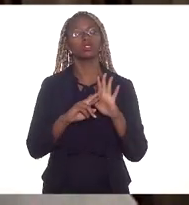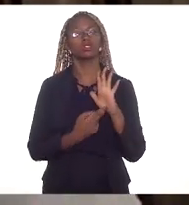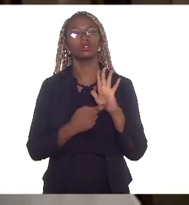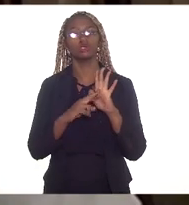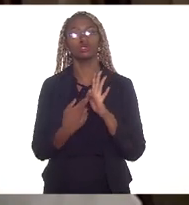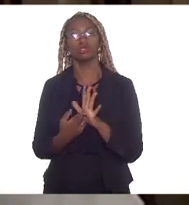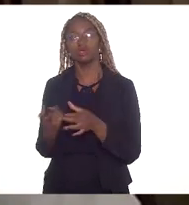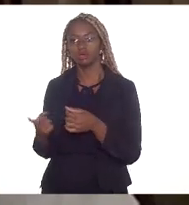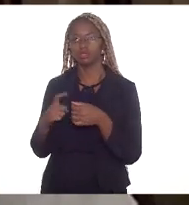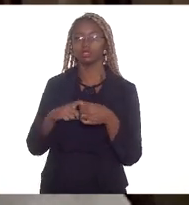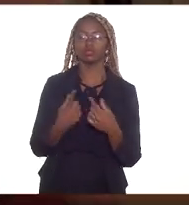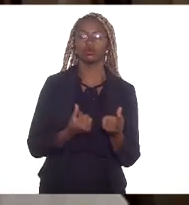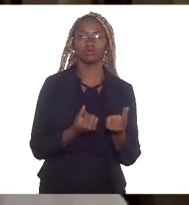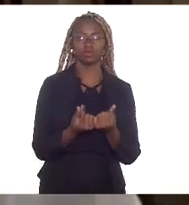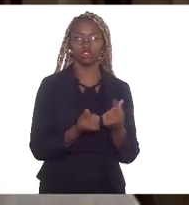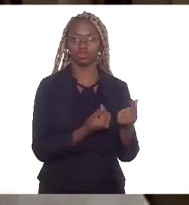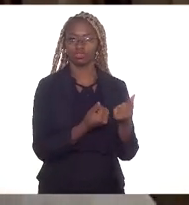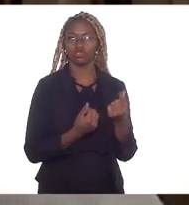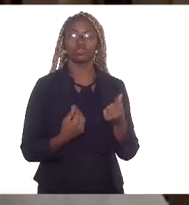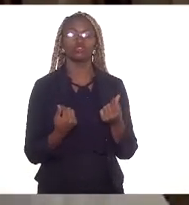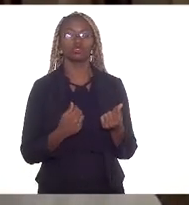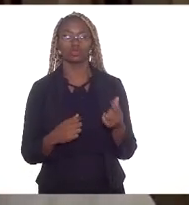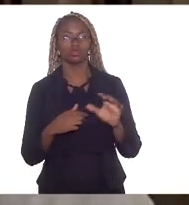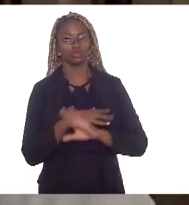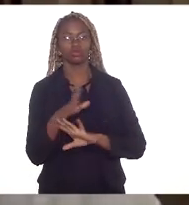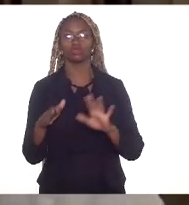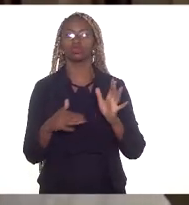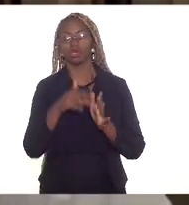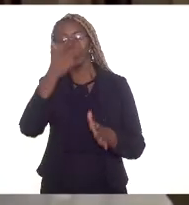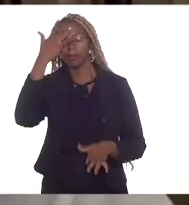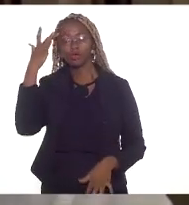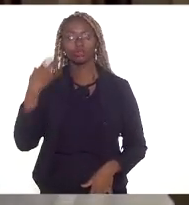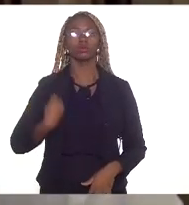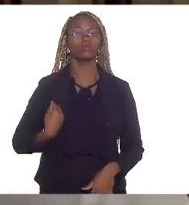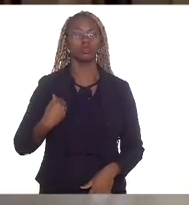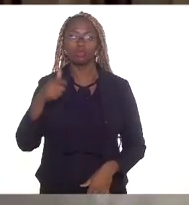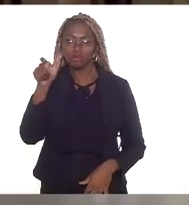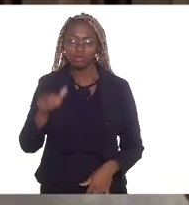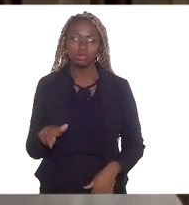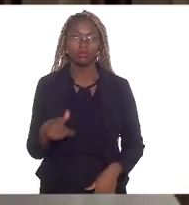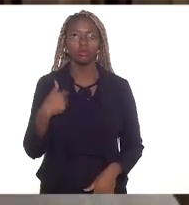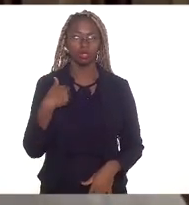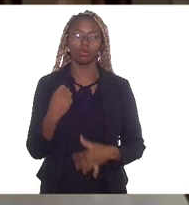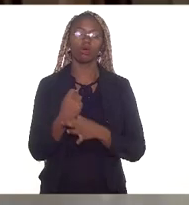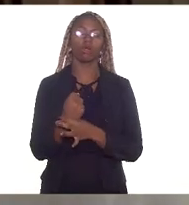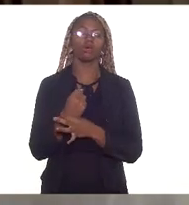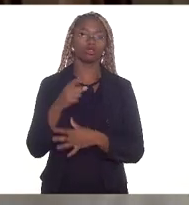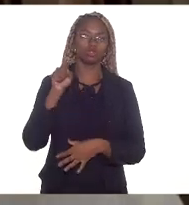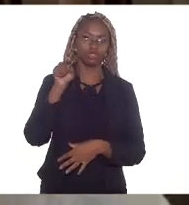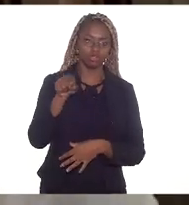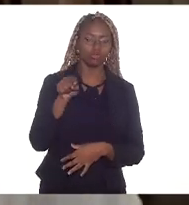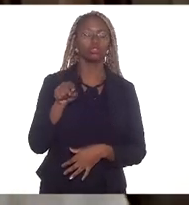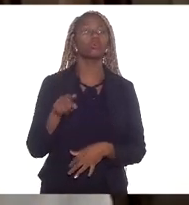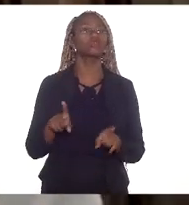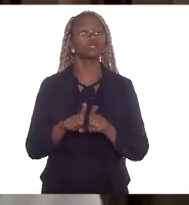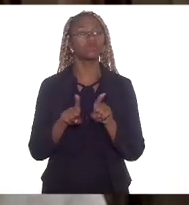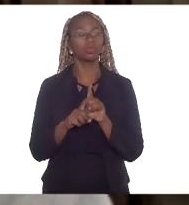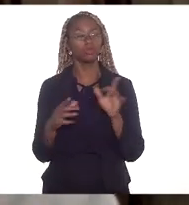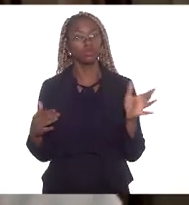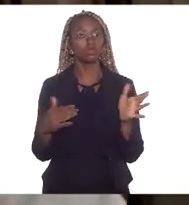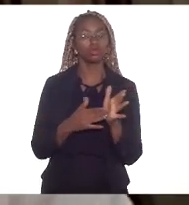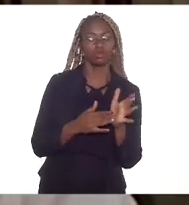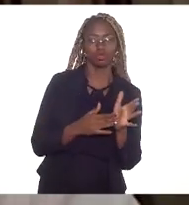ao novo regime, entre todos os envolvidos. Isso eu posso garantir ao senhor. E, por último, em